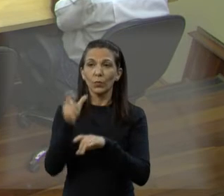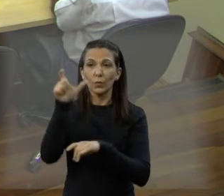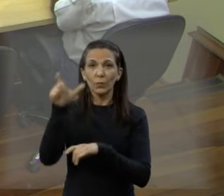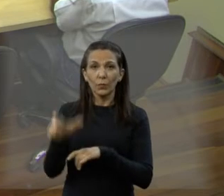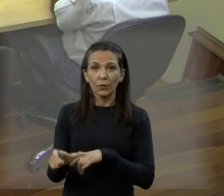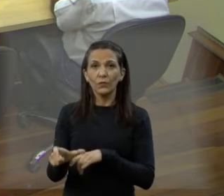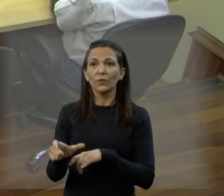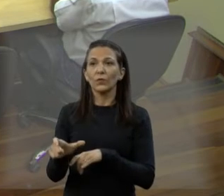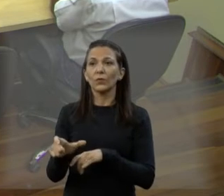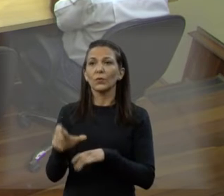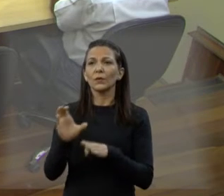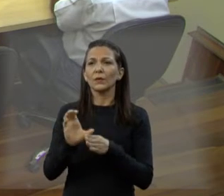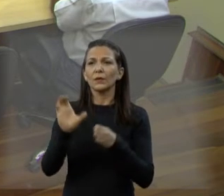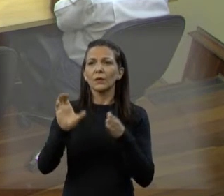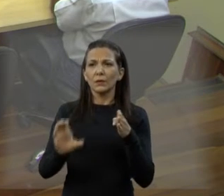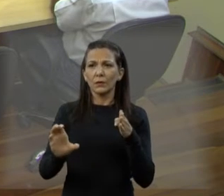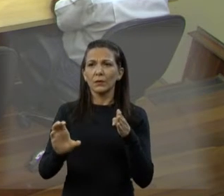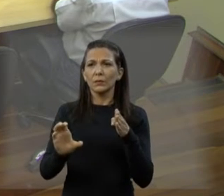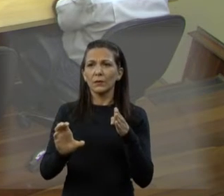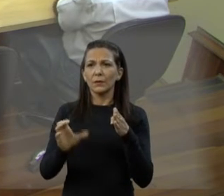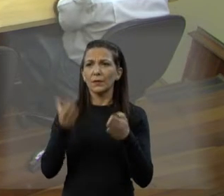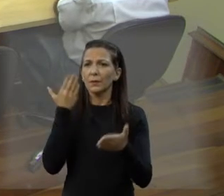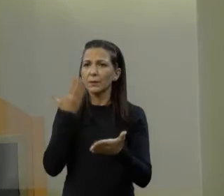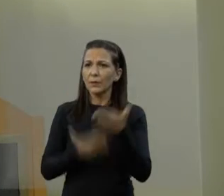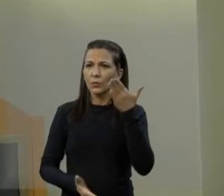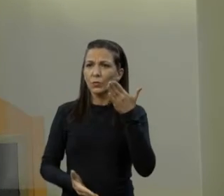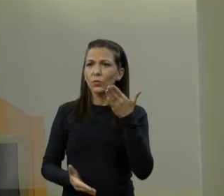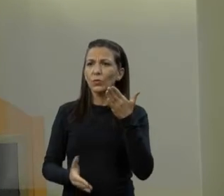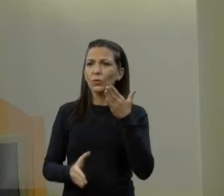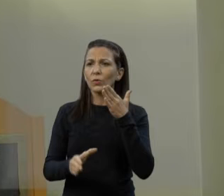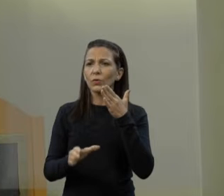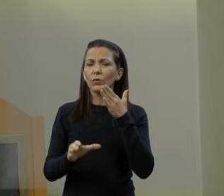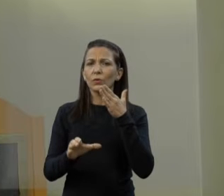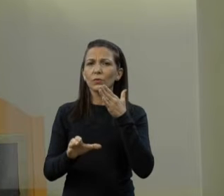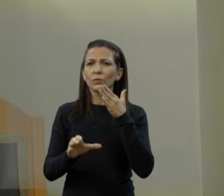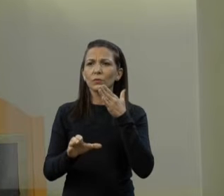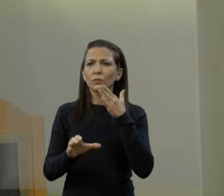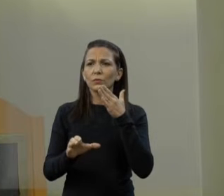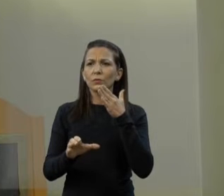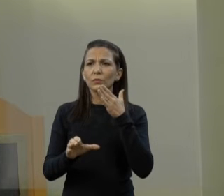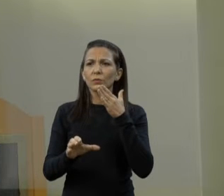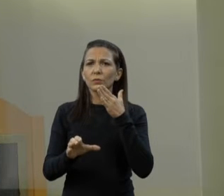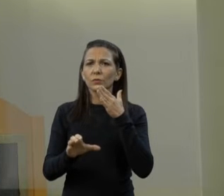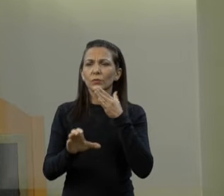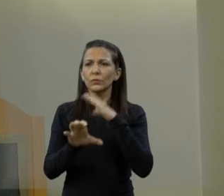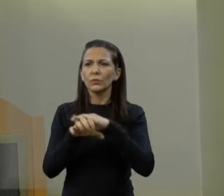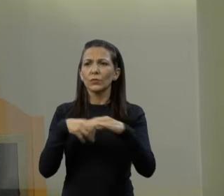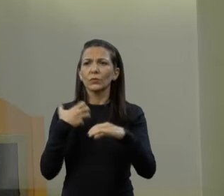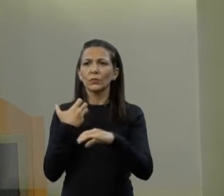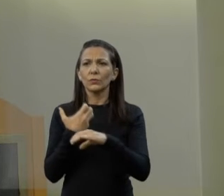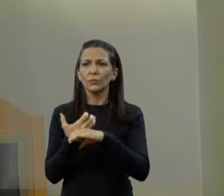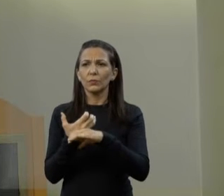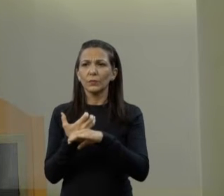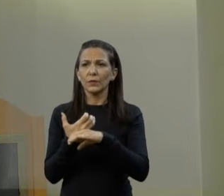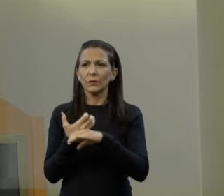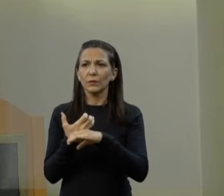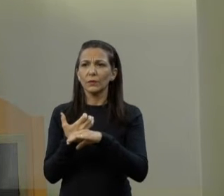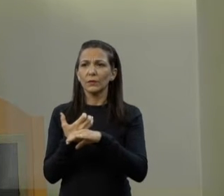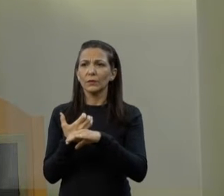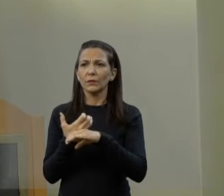câmara foi excluído do do do YouTube Parece que foi rápido não sei parece que o hackeado